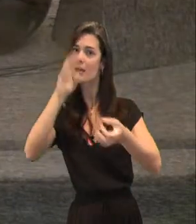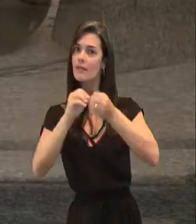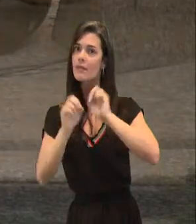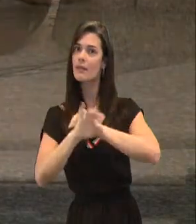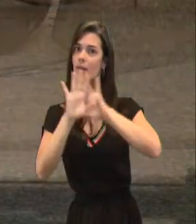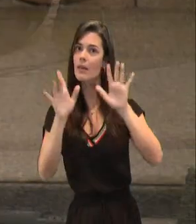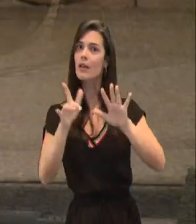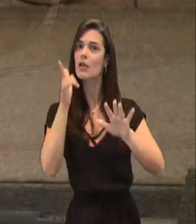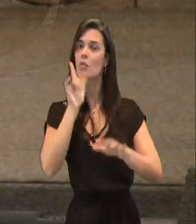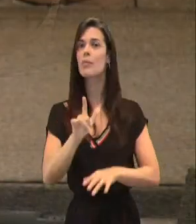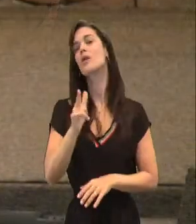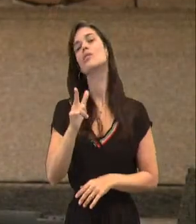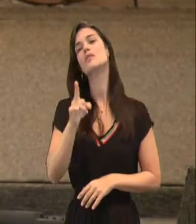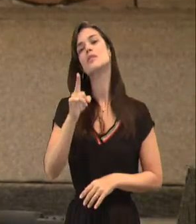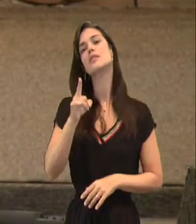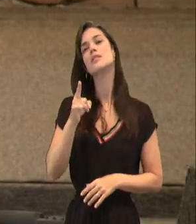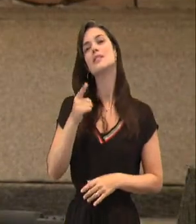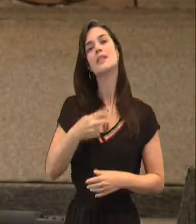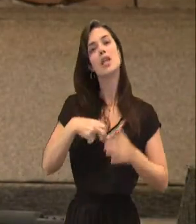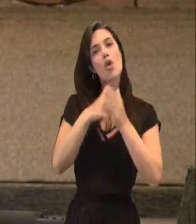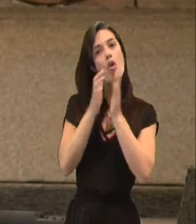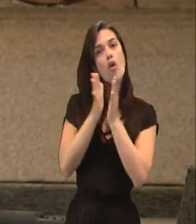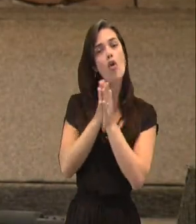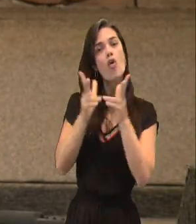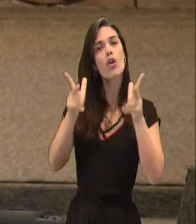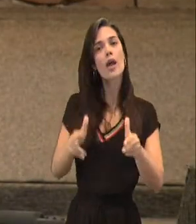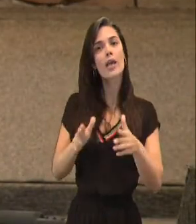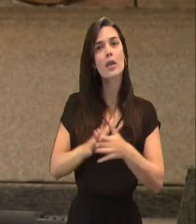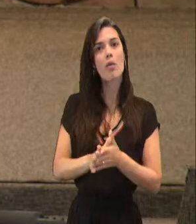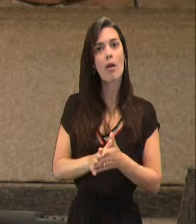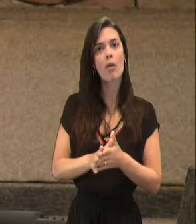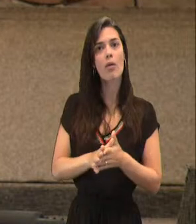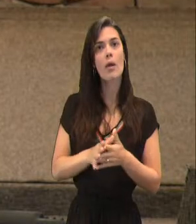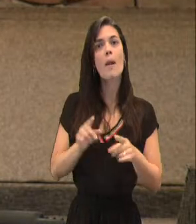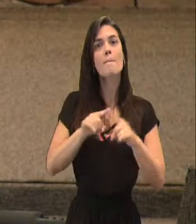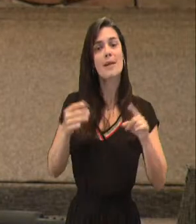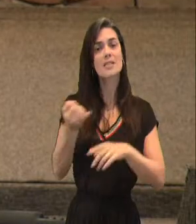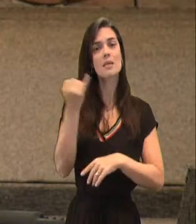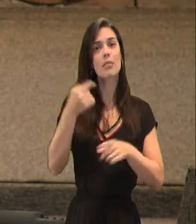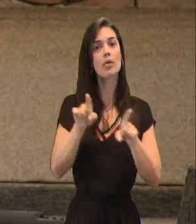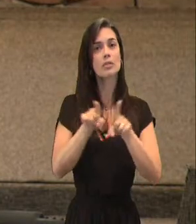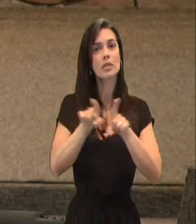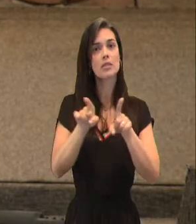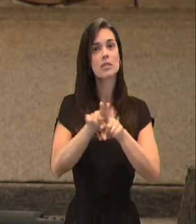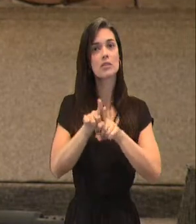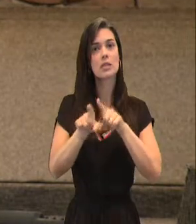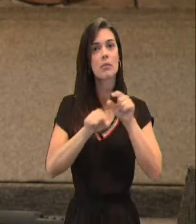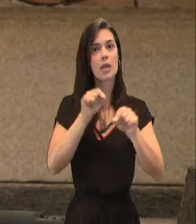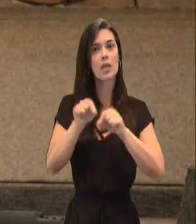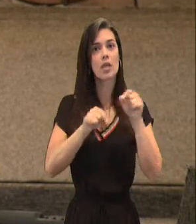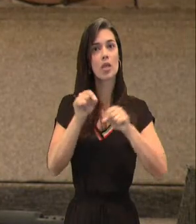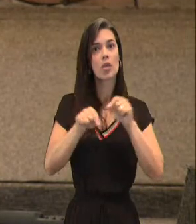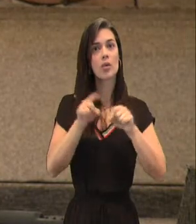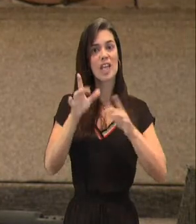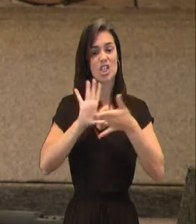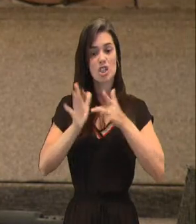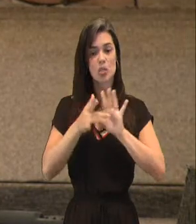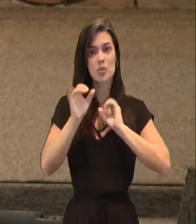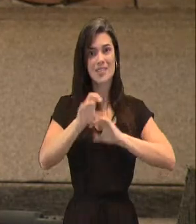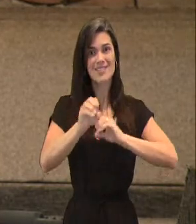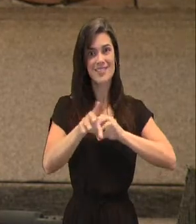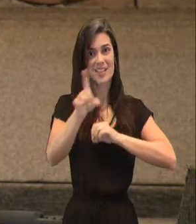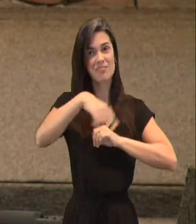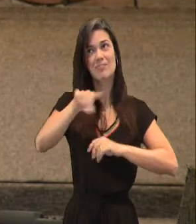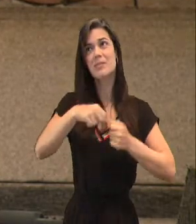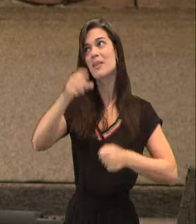Portanto, compreender e viver cada uma dessas verdades é um mandamento para mim, é um mandamento de